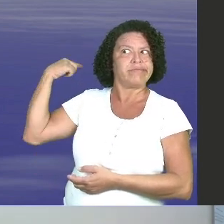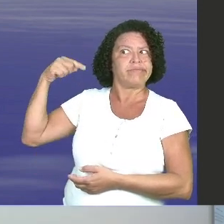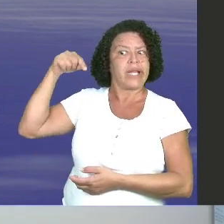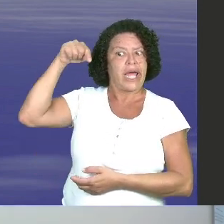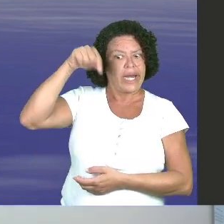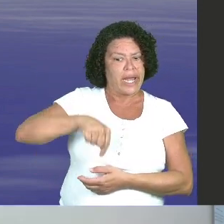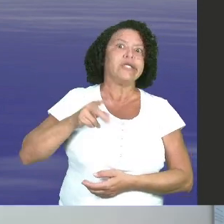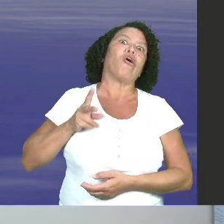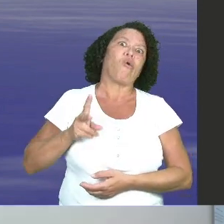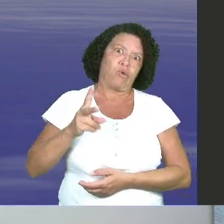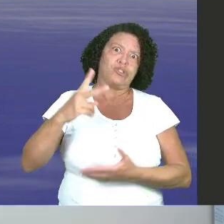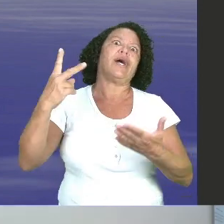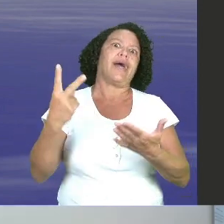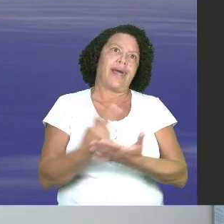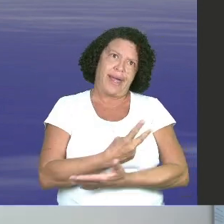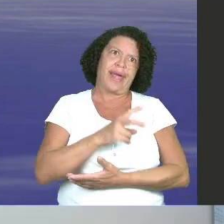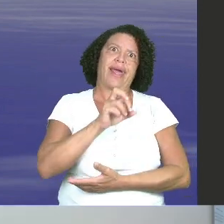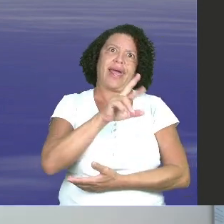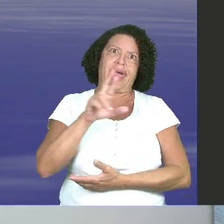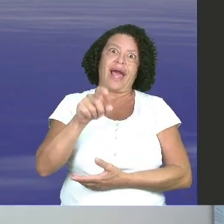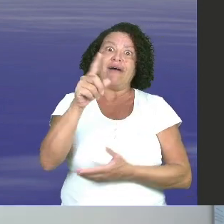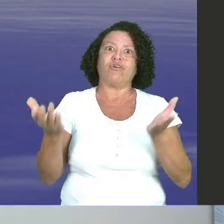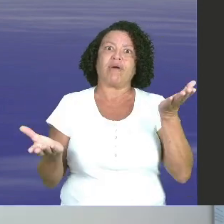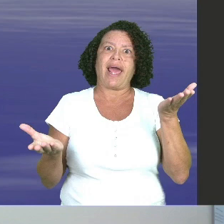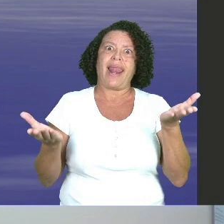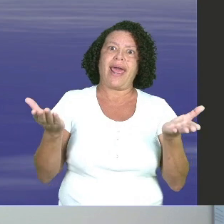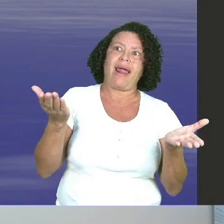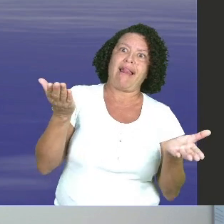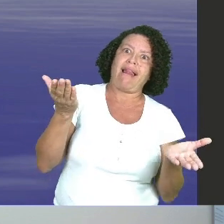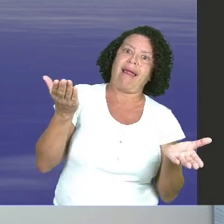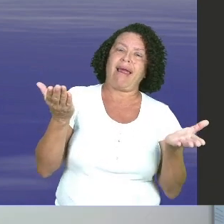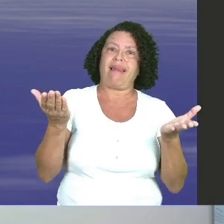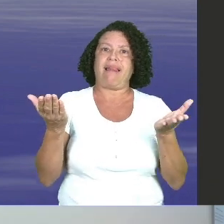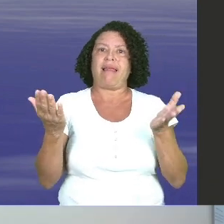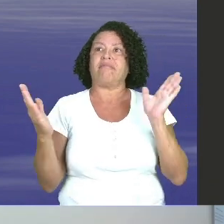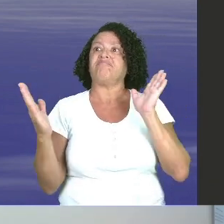vida, nós nos desequilibramos frente às leis